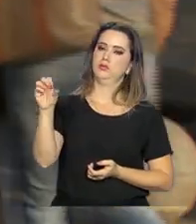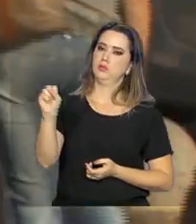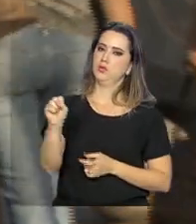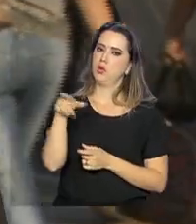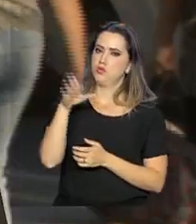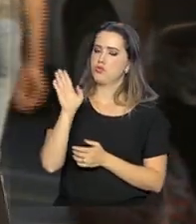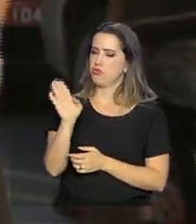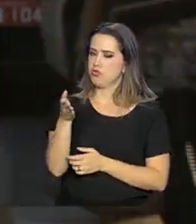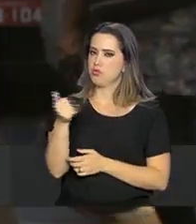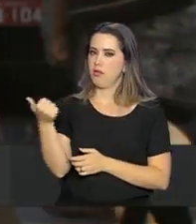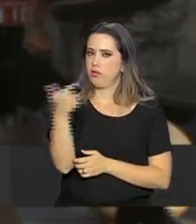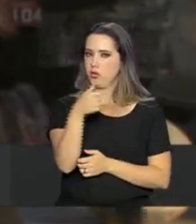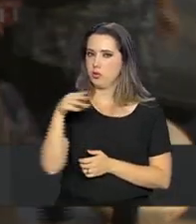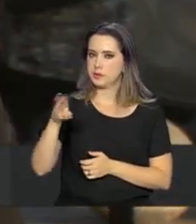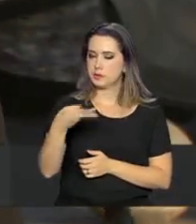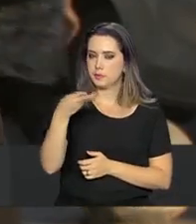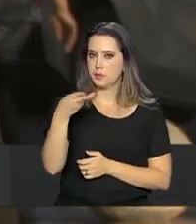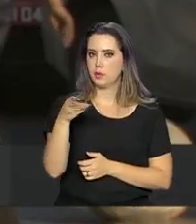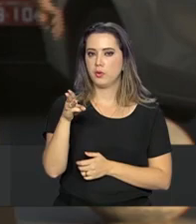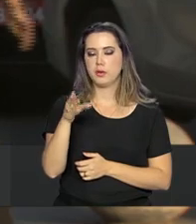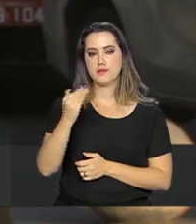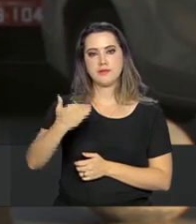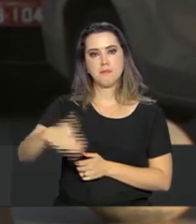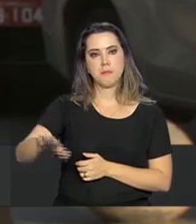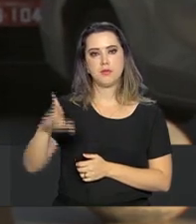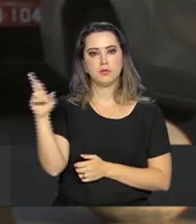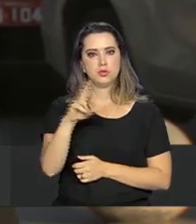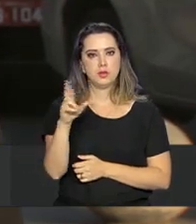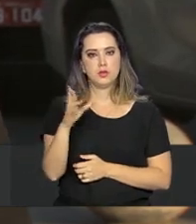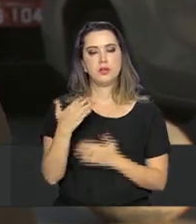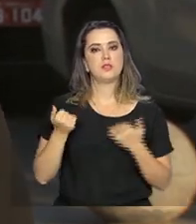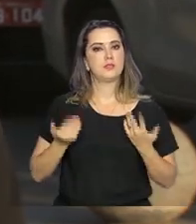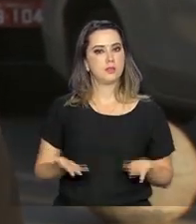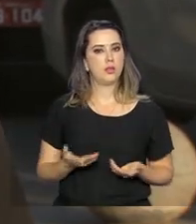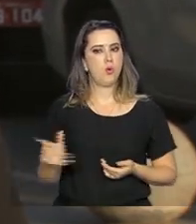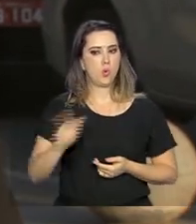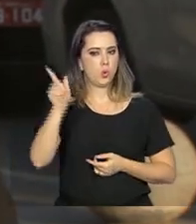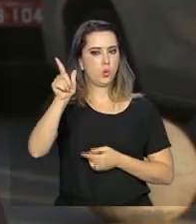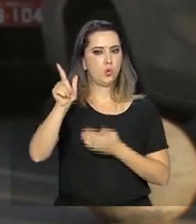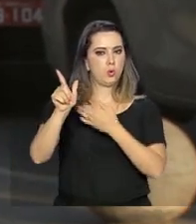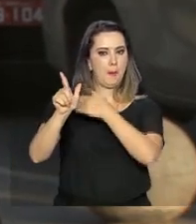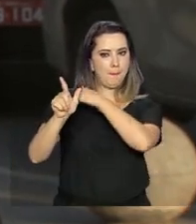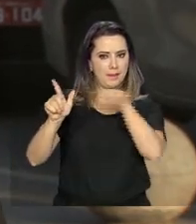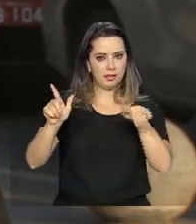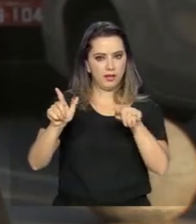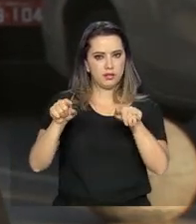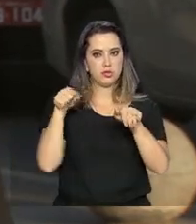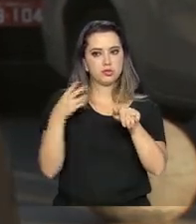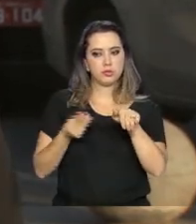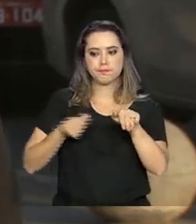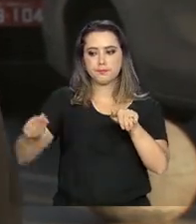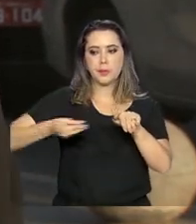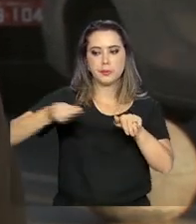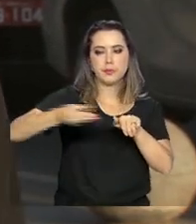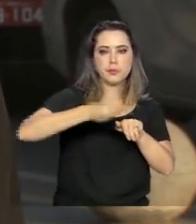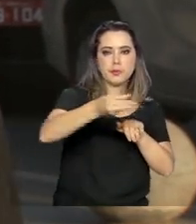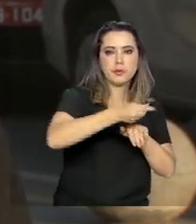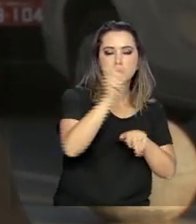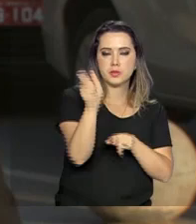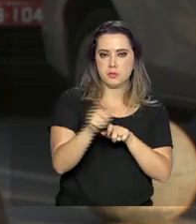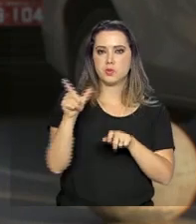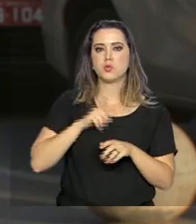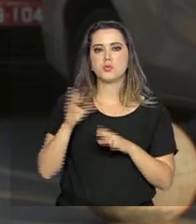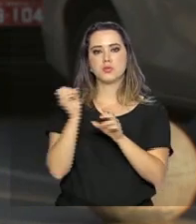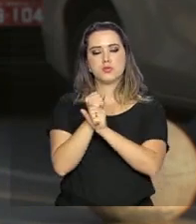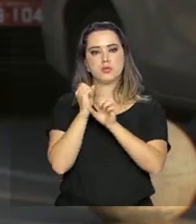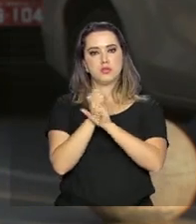e meio de reais ea metade desse valor será repassada para todos os trabalhadores que tinham saldo positivo